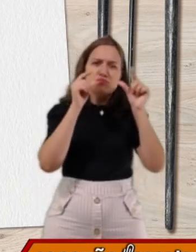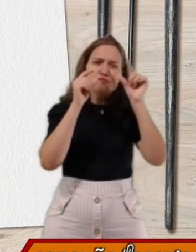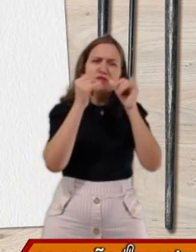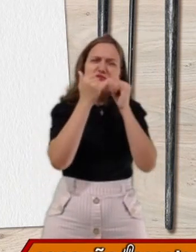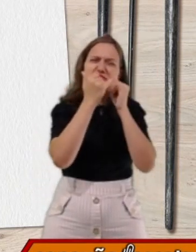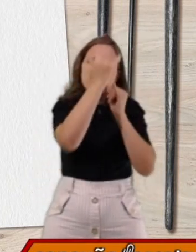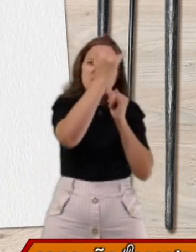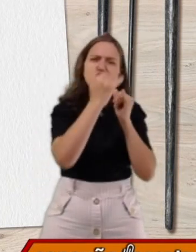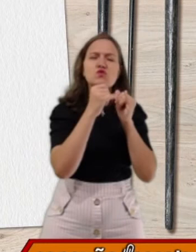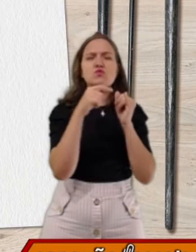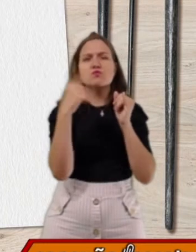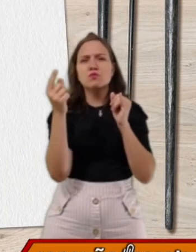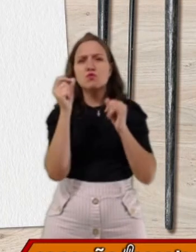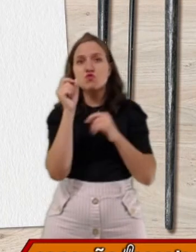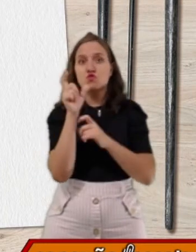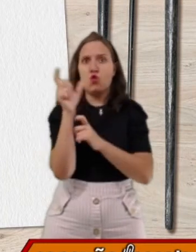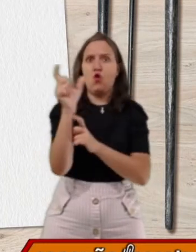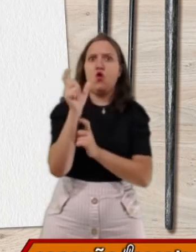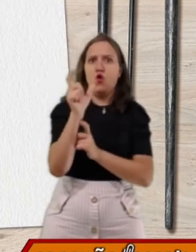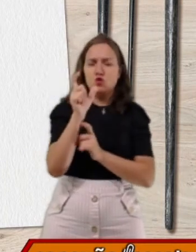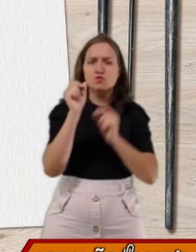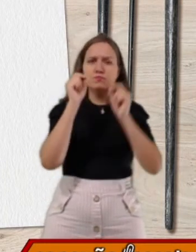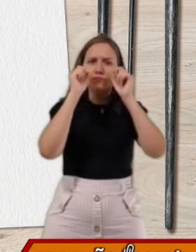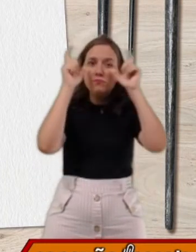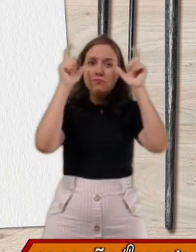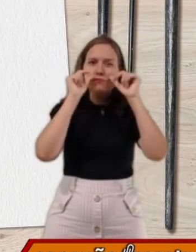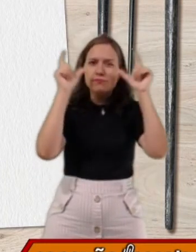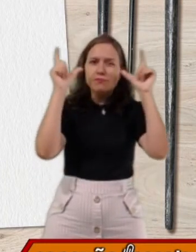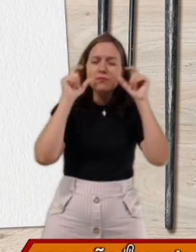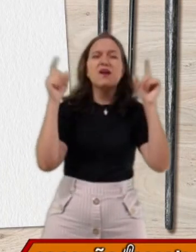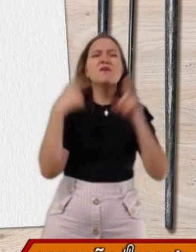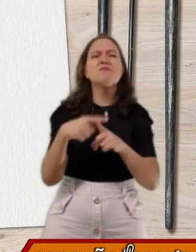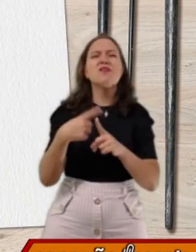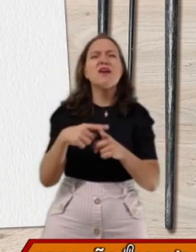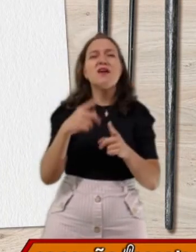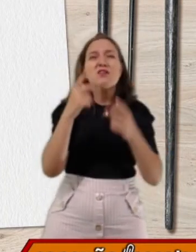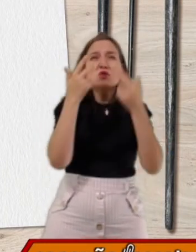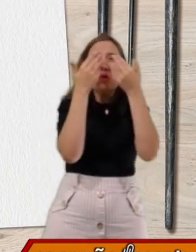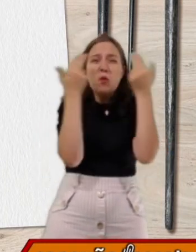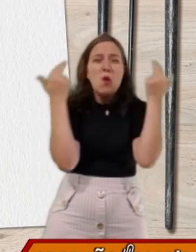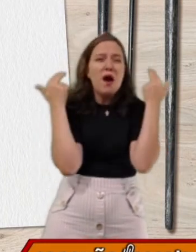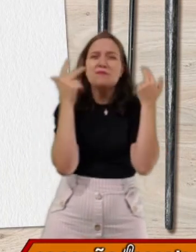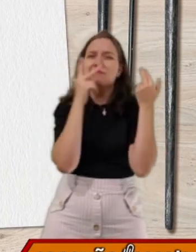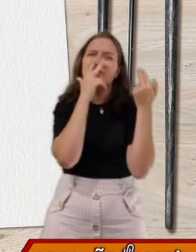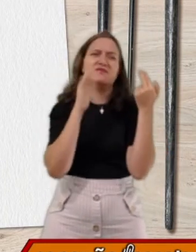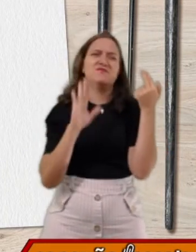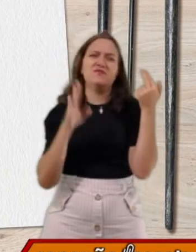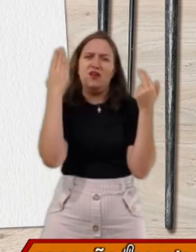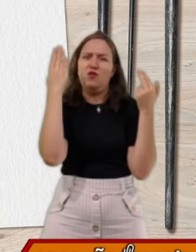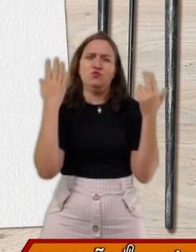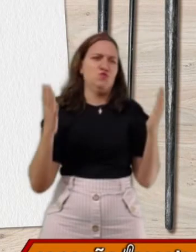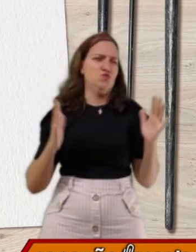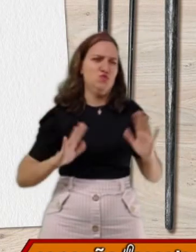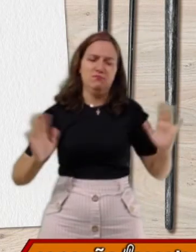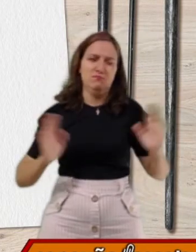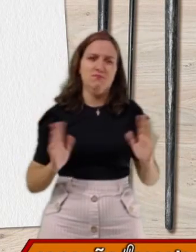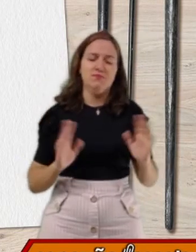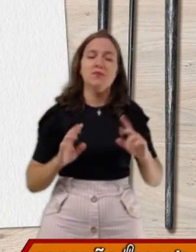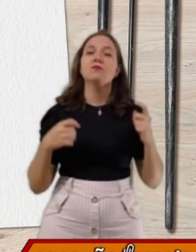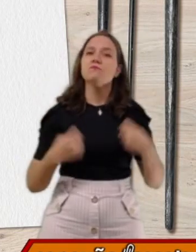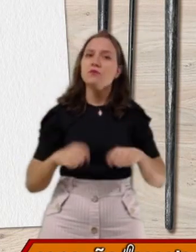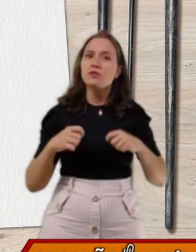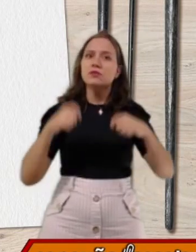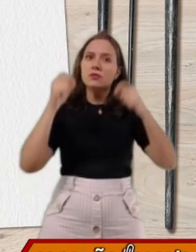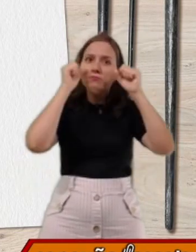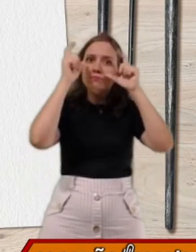e mais grossos maiores e maior senão a gente vai parecendo fake Sabe aqueles filhos assim é uma galera como os Simpsons para